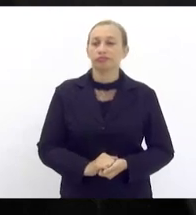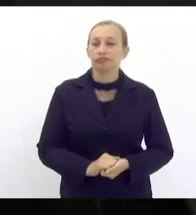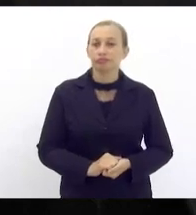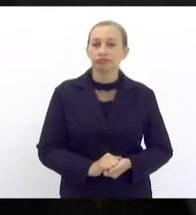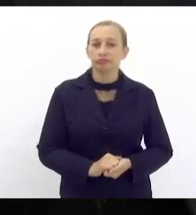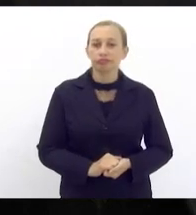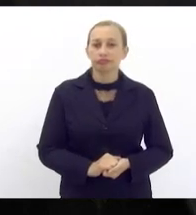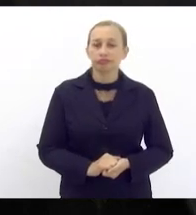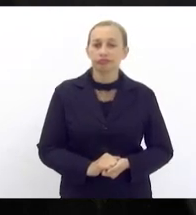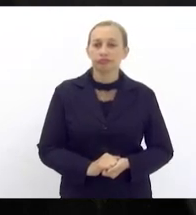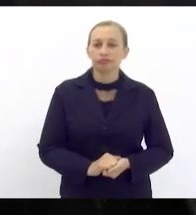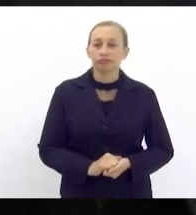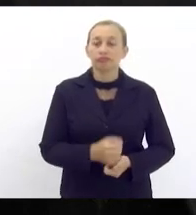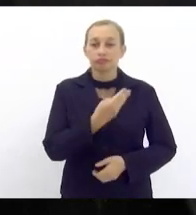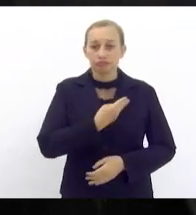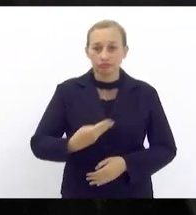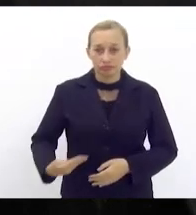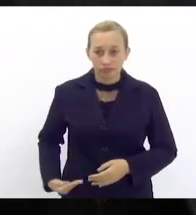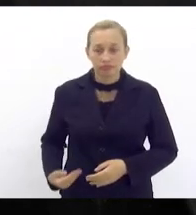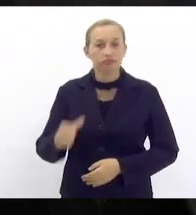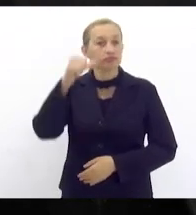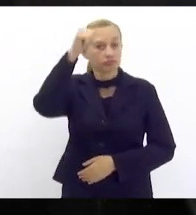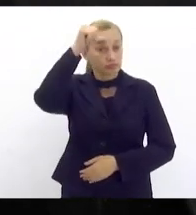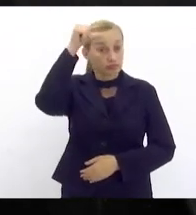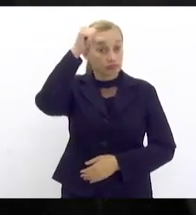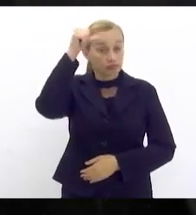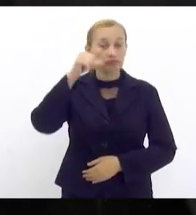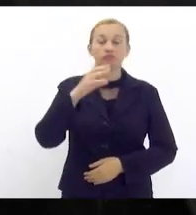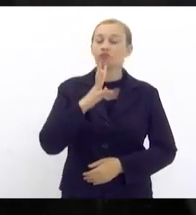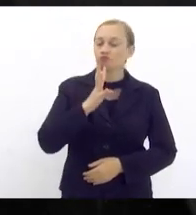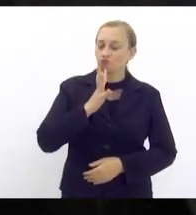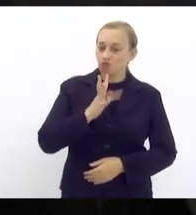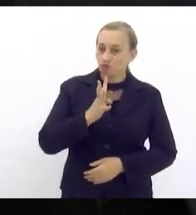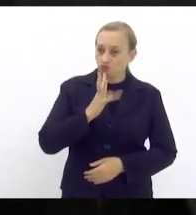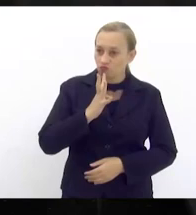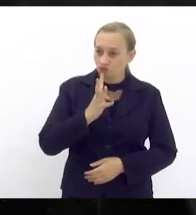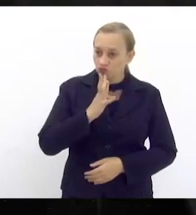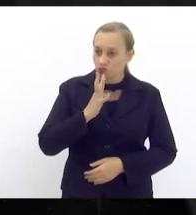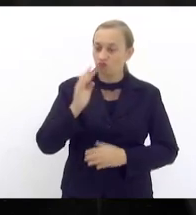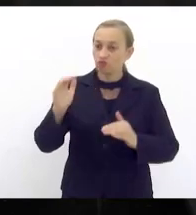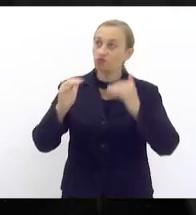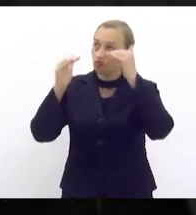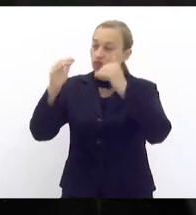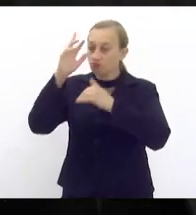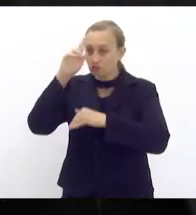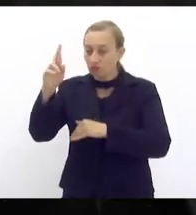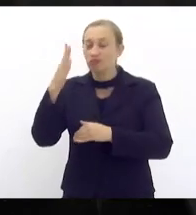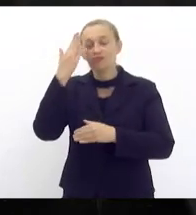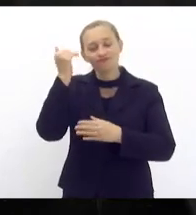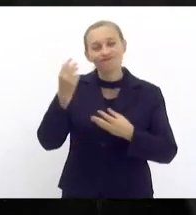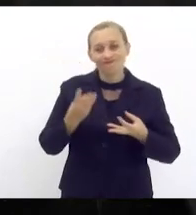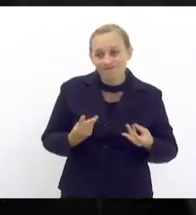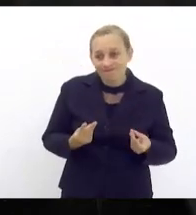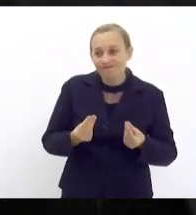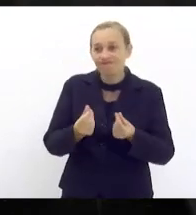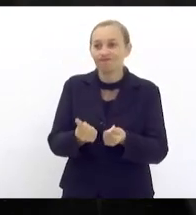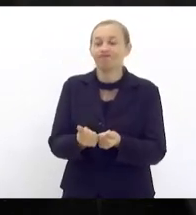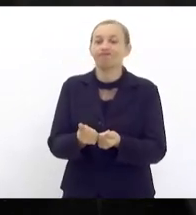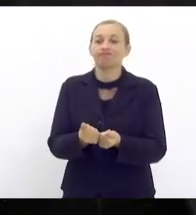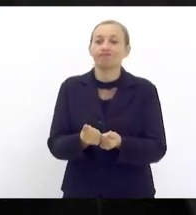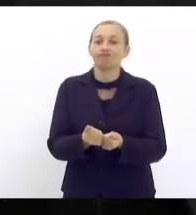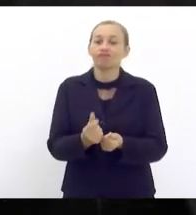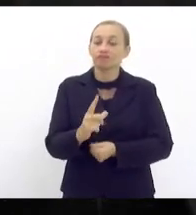nosso Governador Cláudio Castro eu conheço vossa excelência sei da sensibilidade de vossa excelência